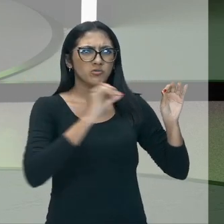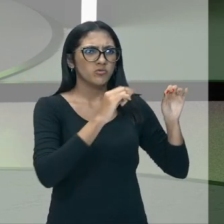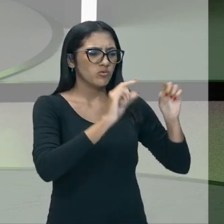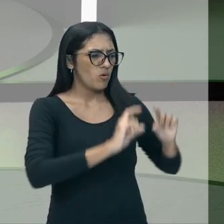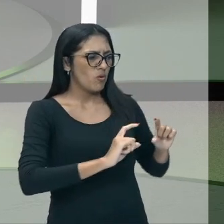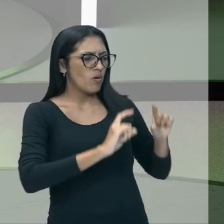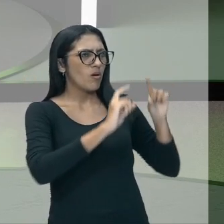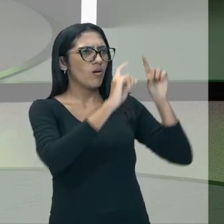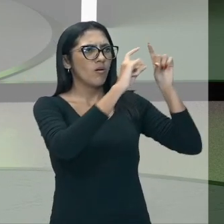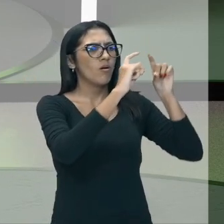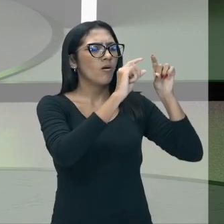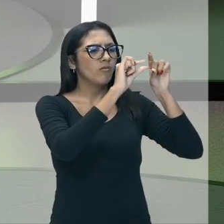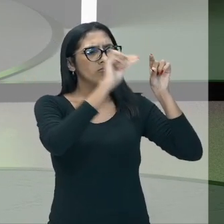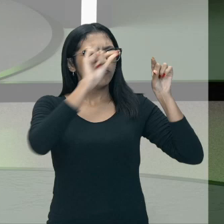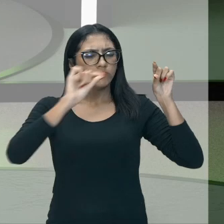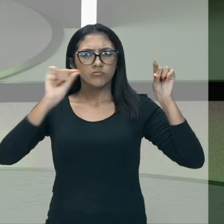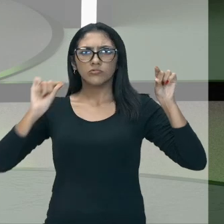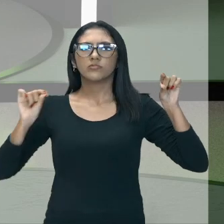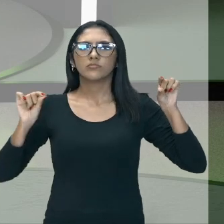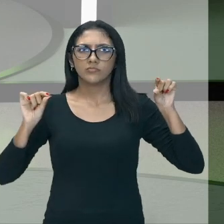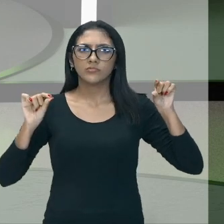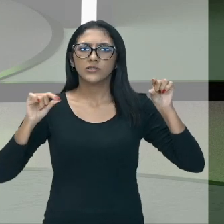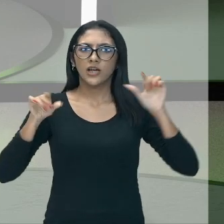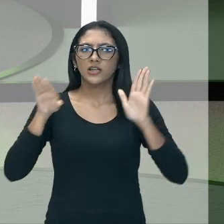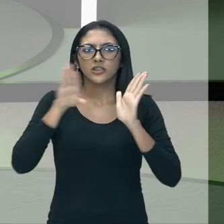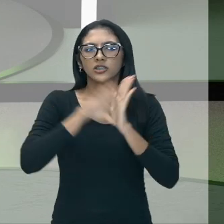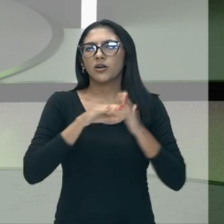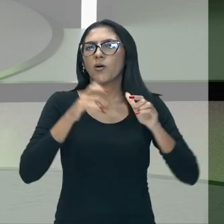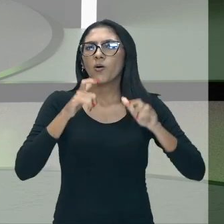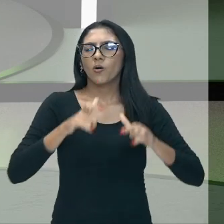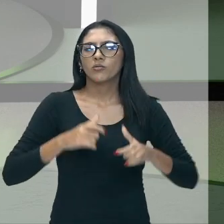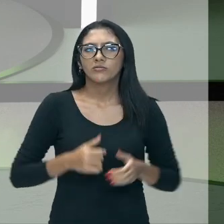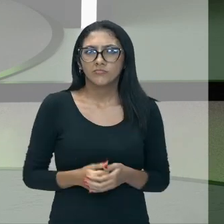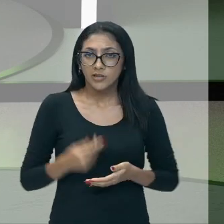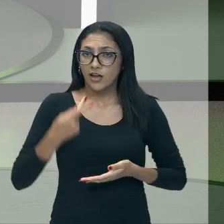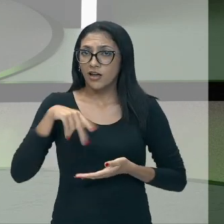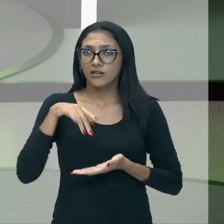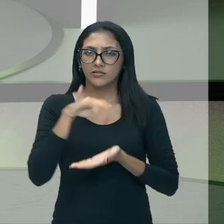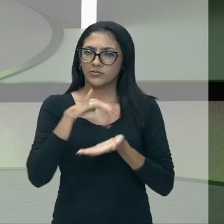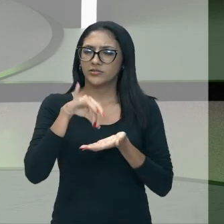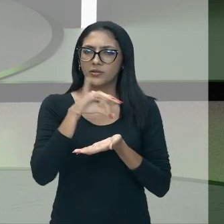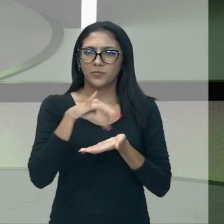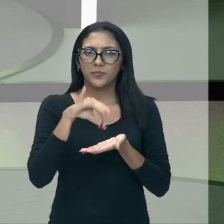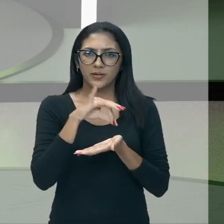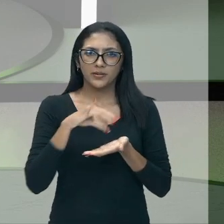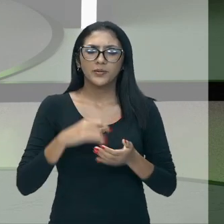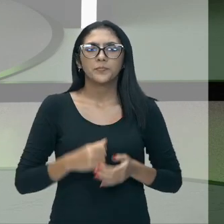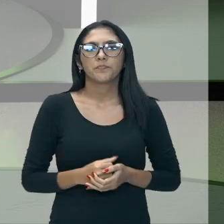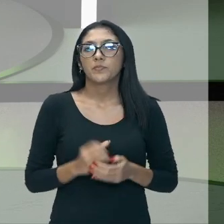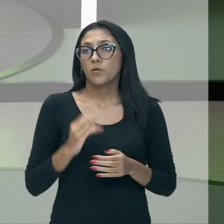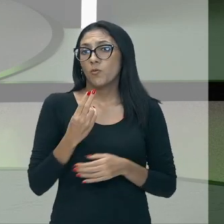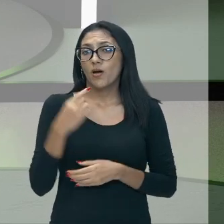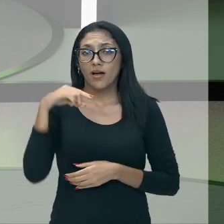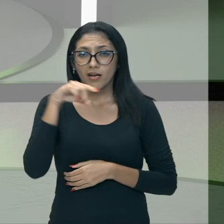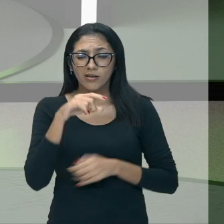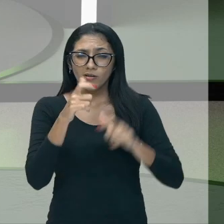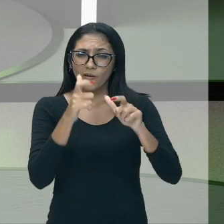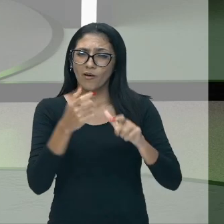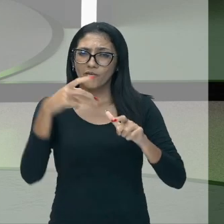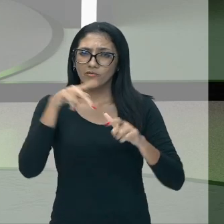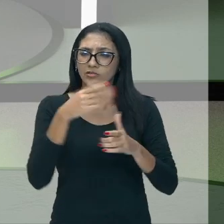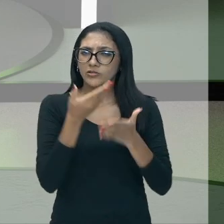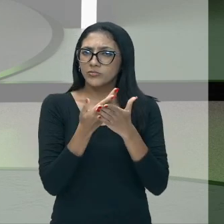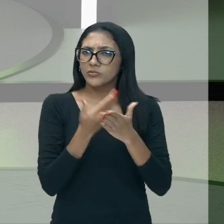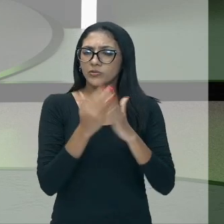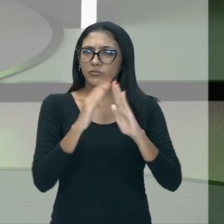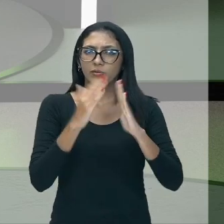tensão e chegam aonde? Aonde nós estamos, no centro de mídias, aí na escola onde você está, em qualquer